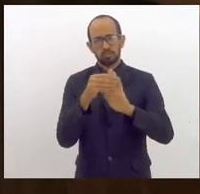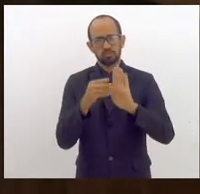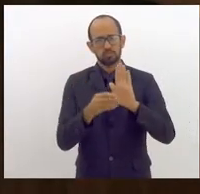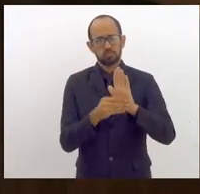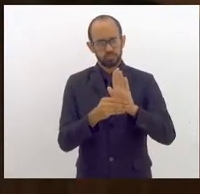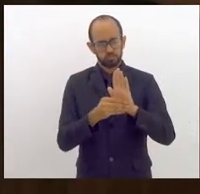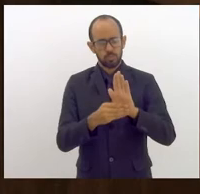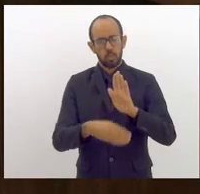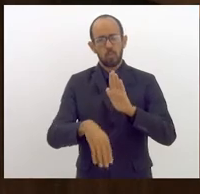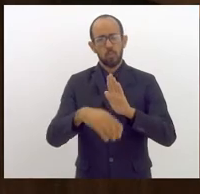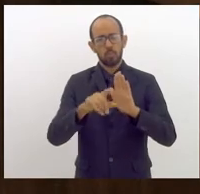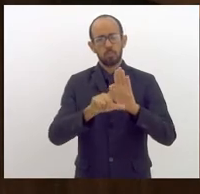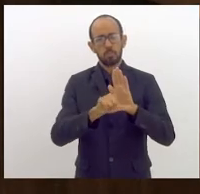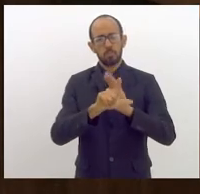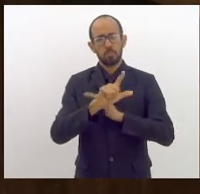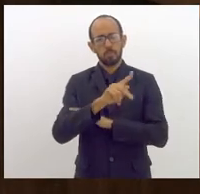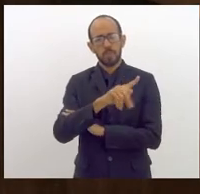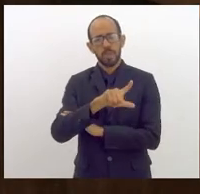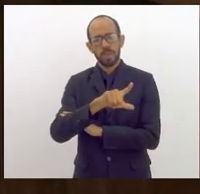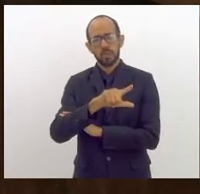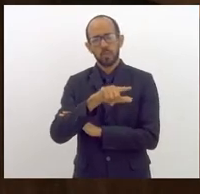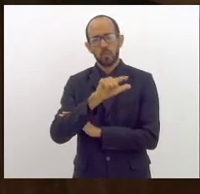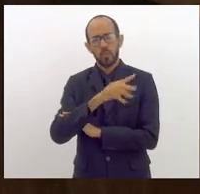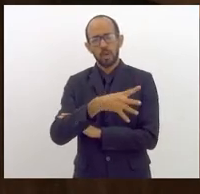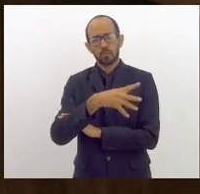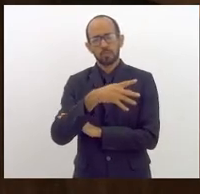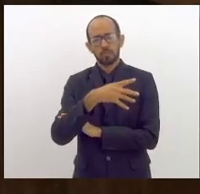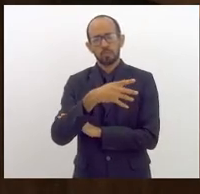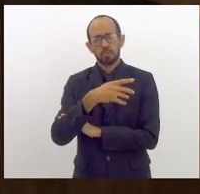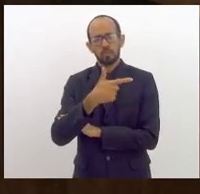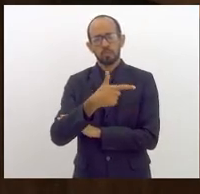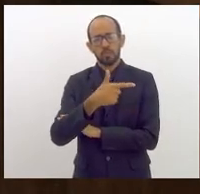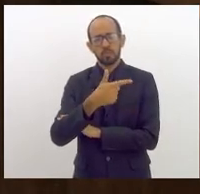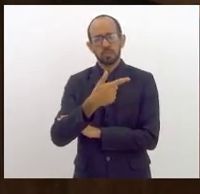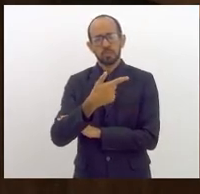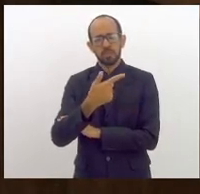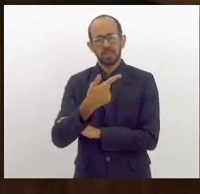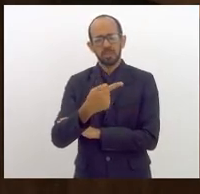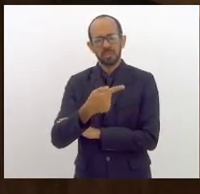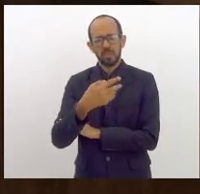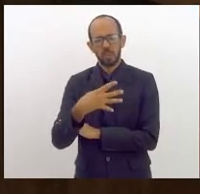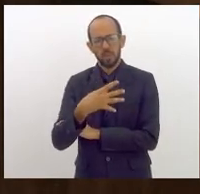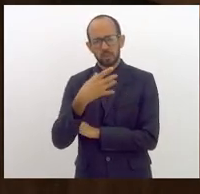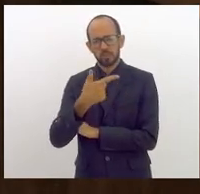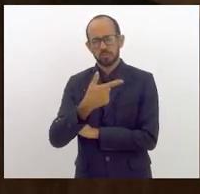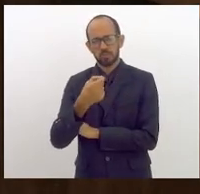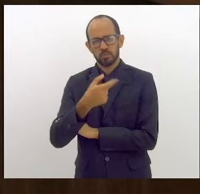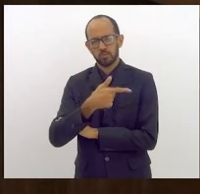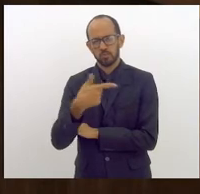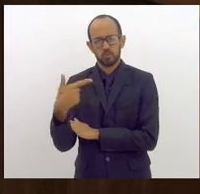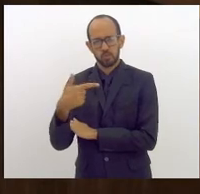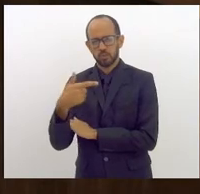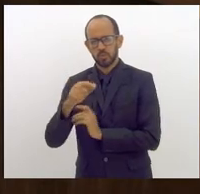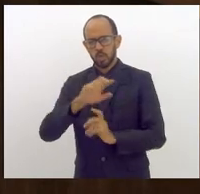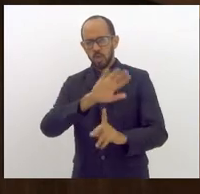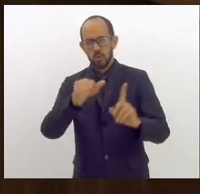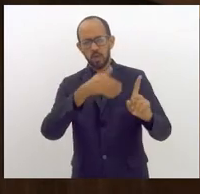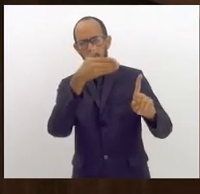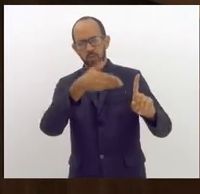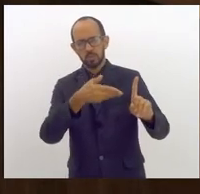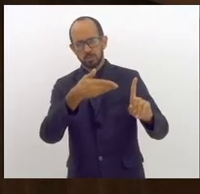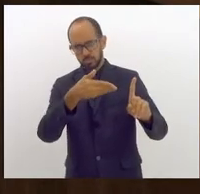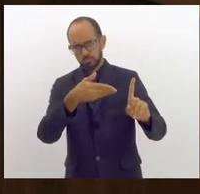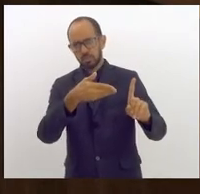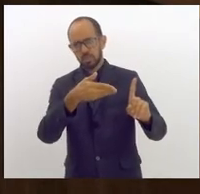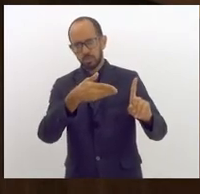pl 4.274 de 21 esse projeto ele prevê o tombamento por interesse histórico